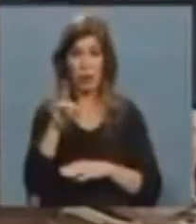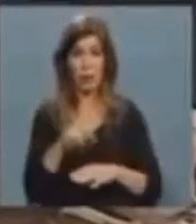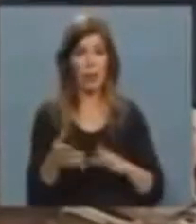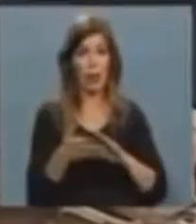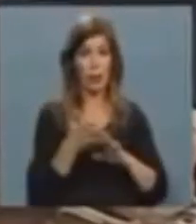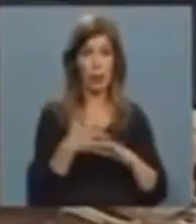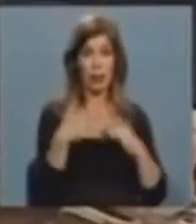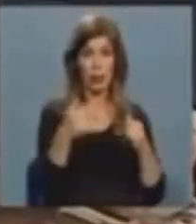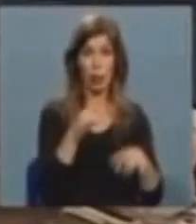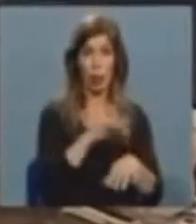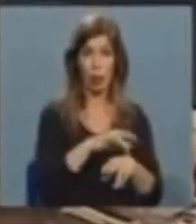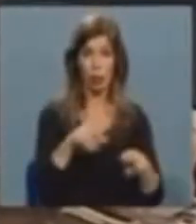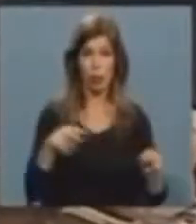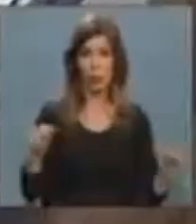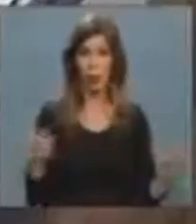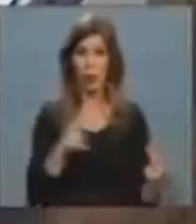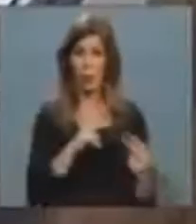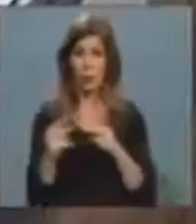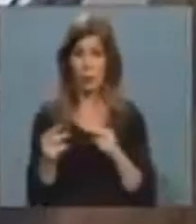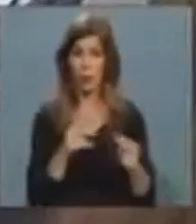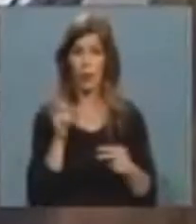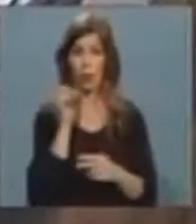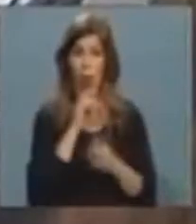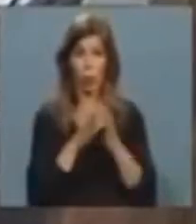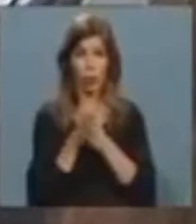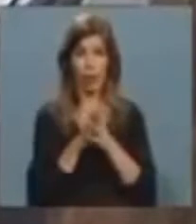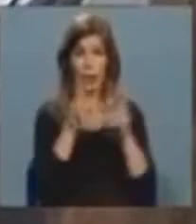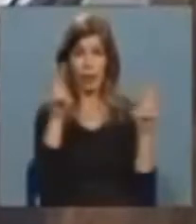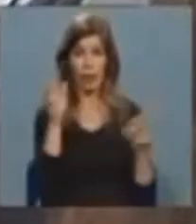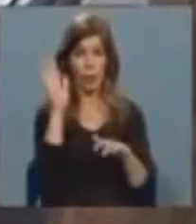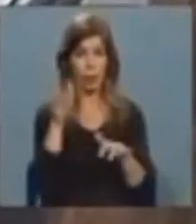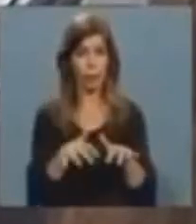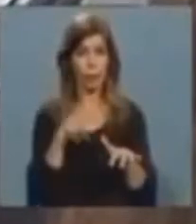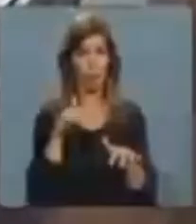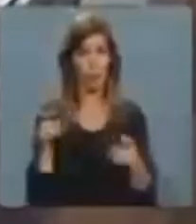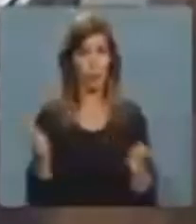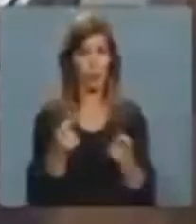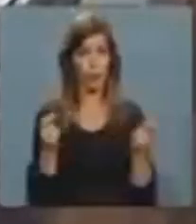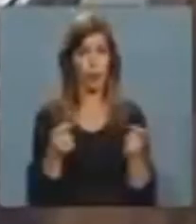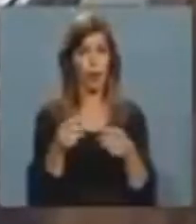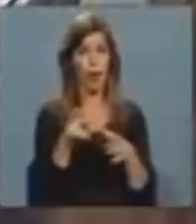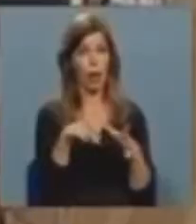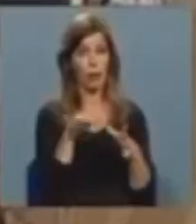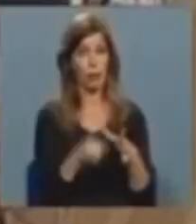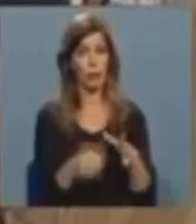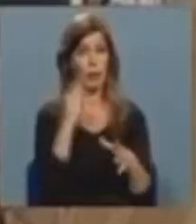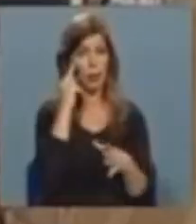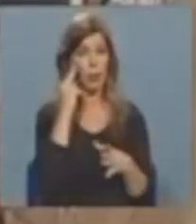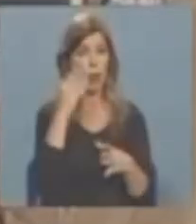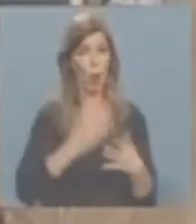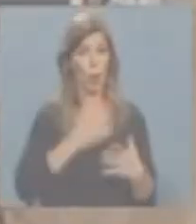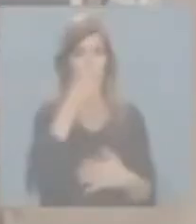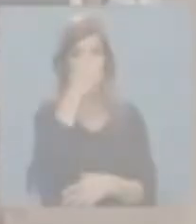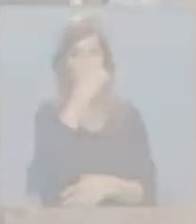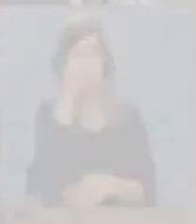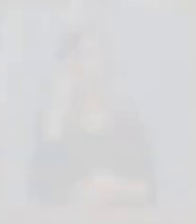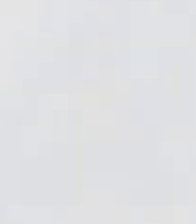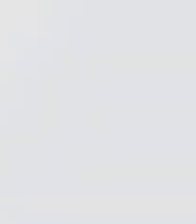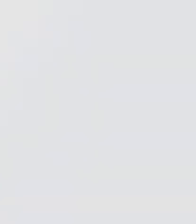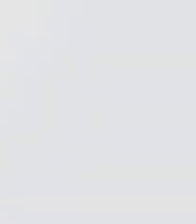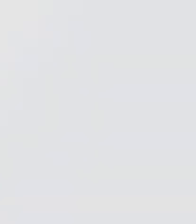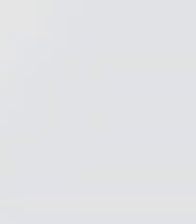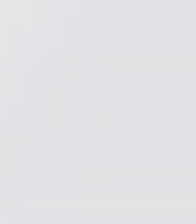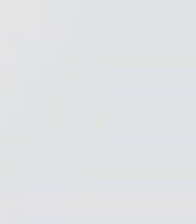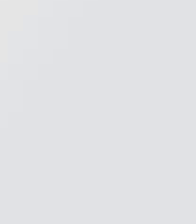emergência pré-hospitalar, perspectivas e oportunidades, o tema da conferência promovida pela Secção Regional da Madeira, da Ordem dos Enfermeiros.